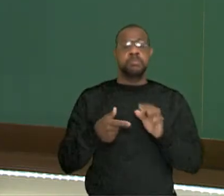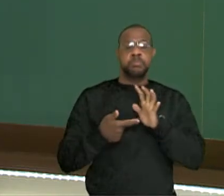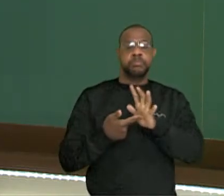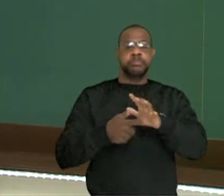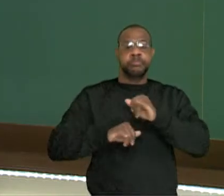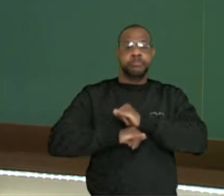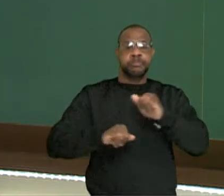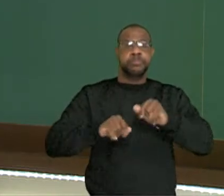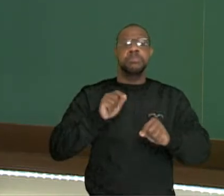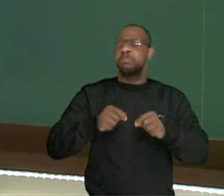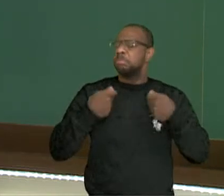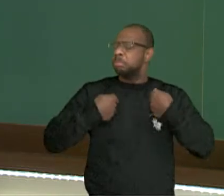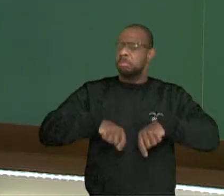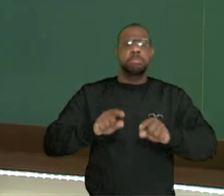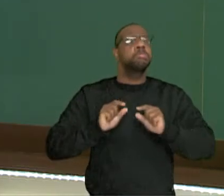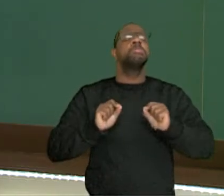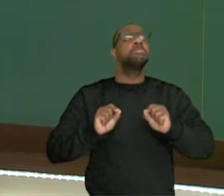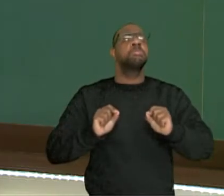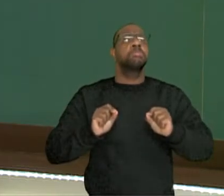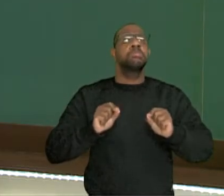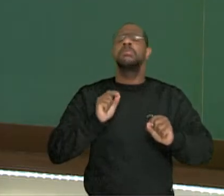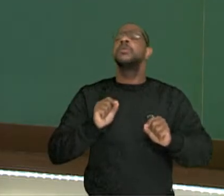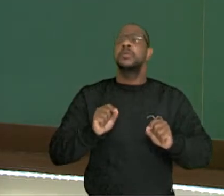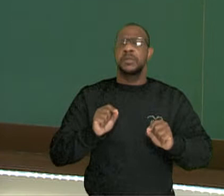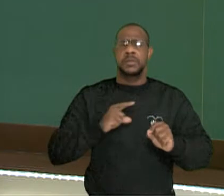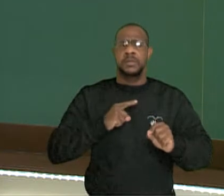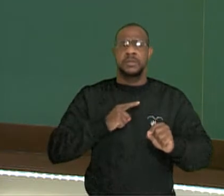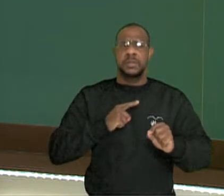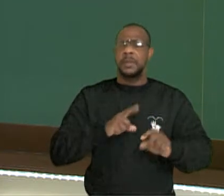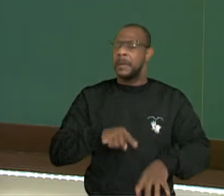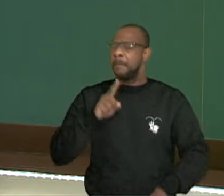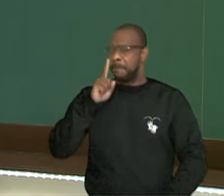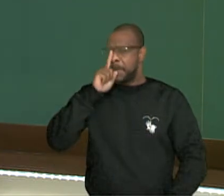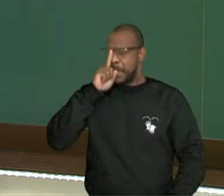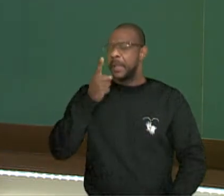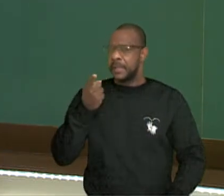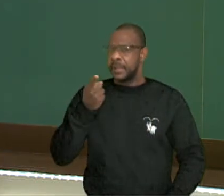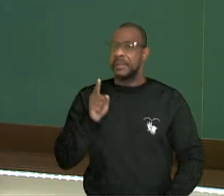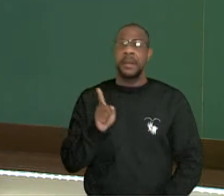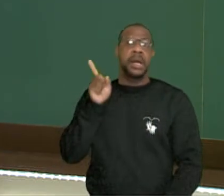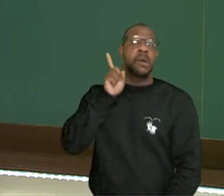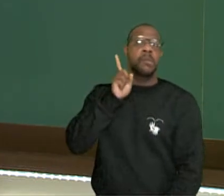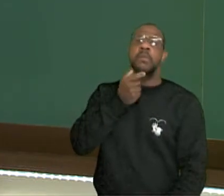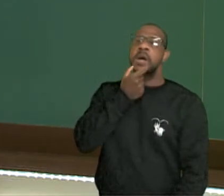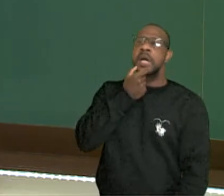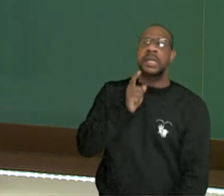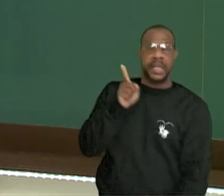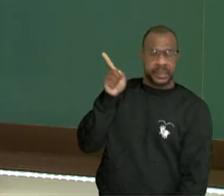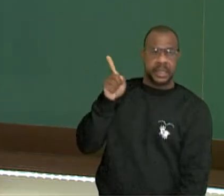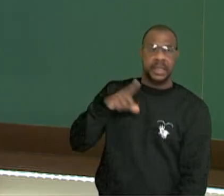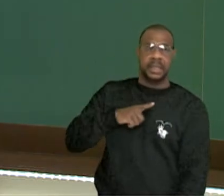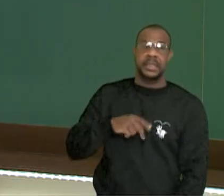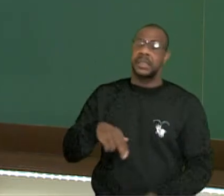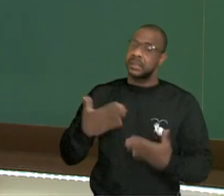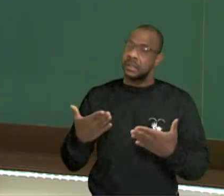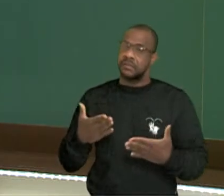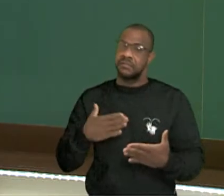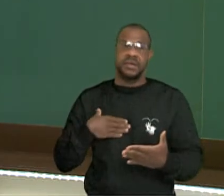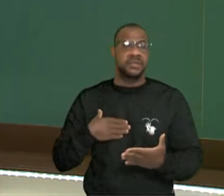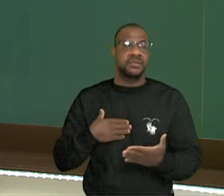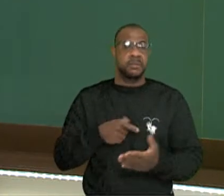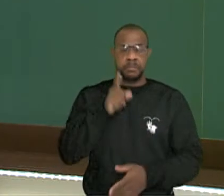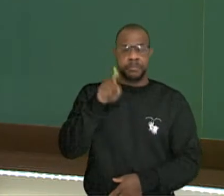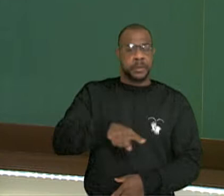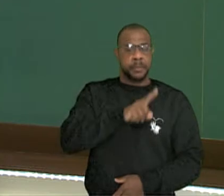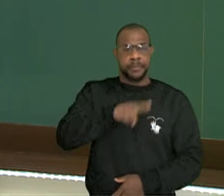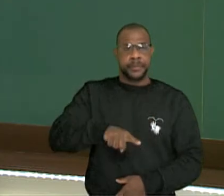declarada desnecessária, opressiva e perigosa para a Inglaterra. Portanto, ela vai ser abolida. A